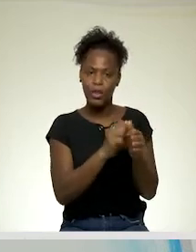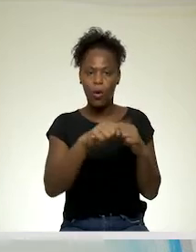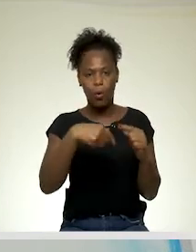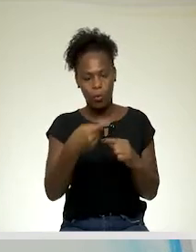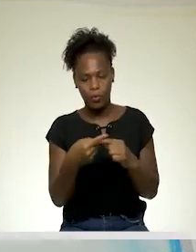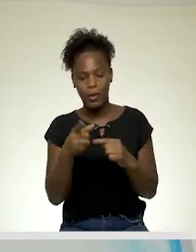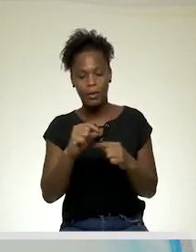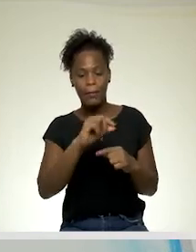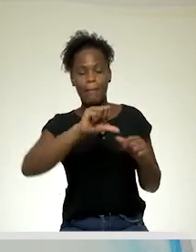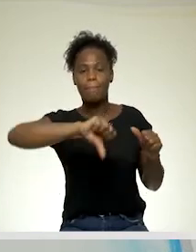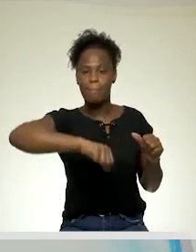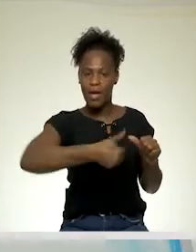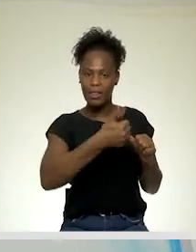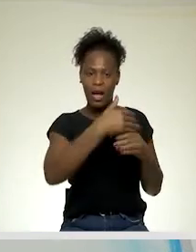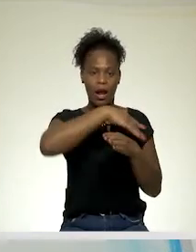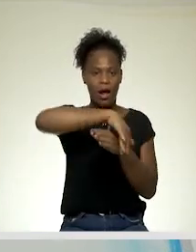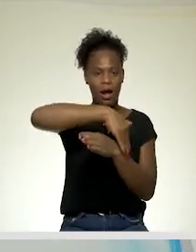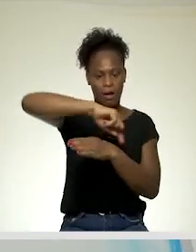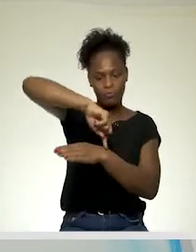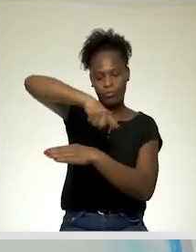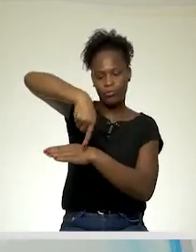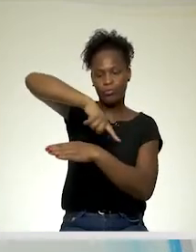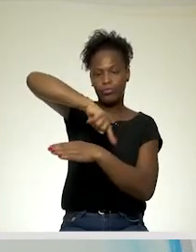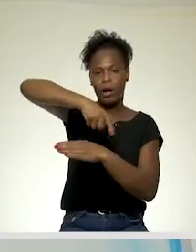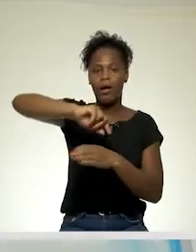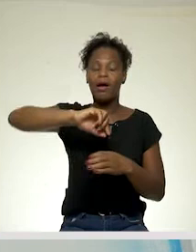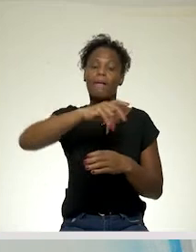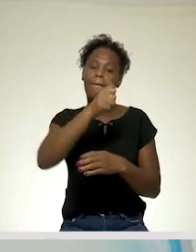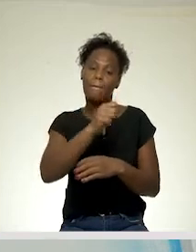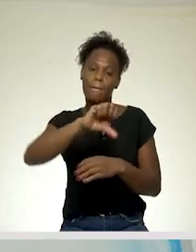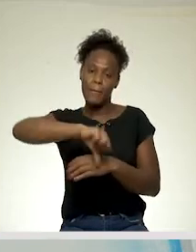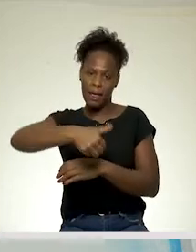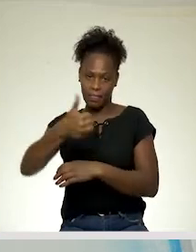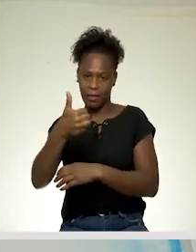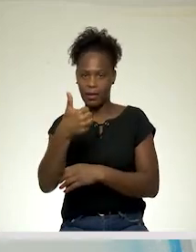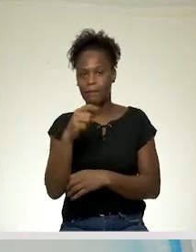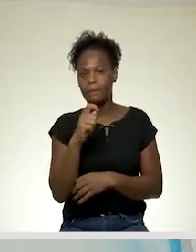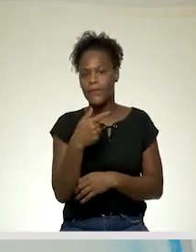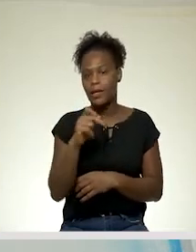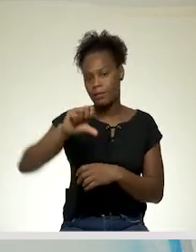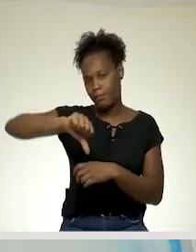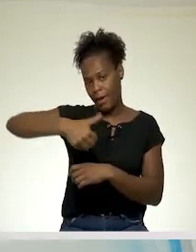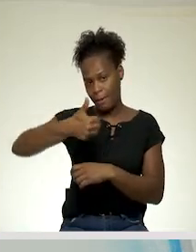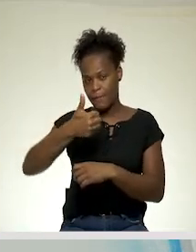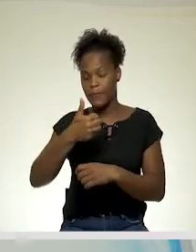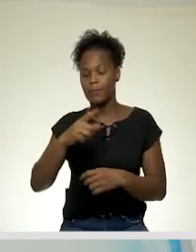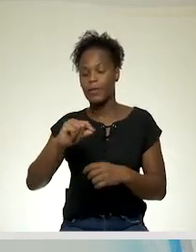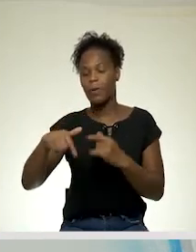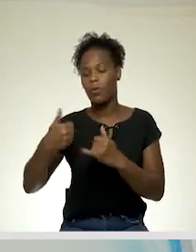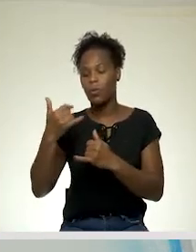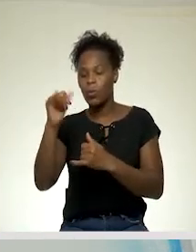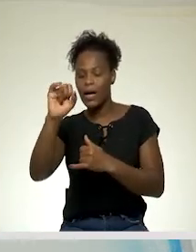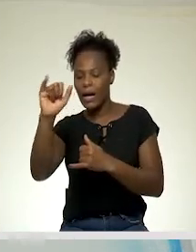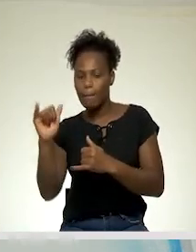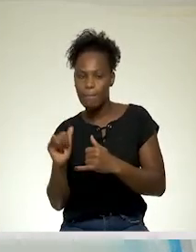que é um ângulo que fica fora, região exterior. Ângulo beta. E, por fim, o ângulo